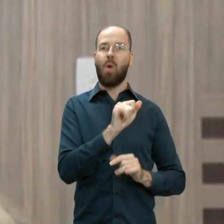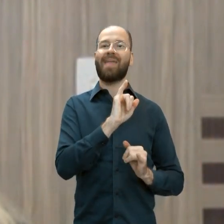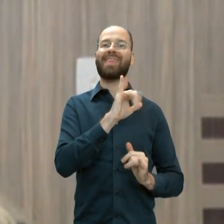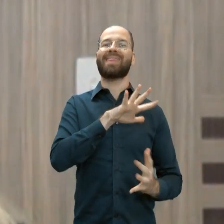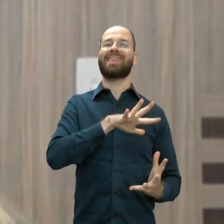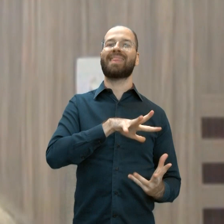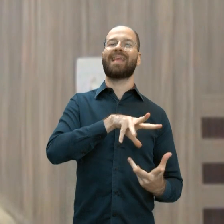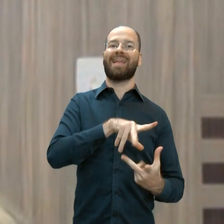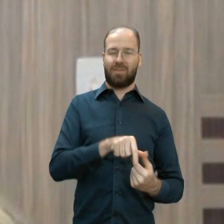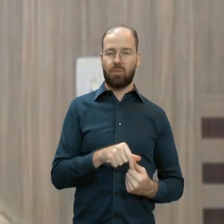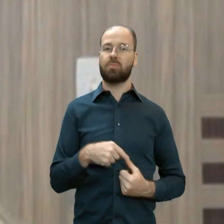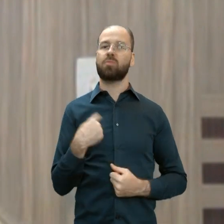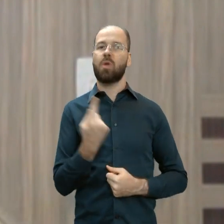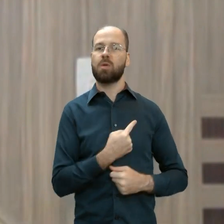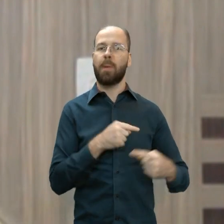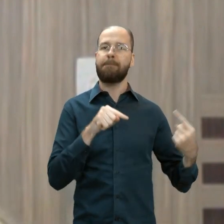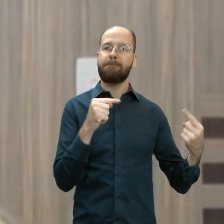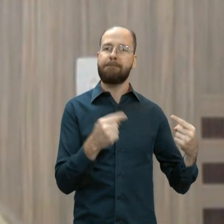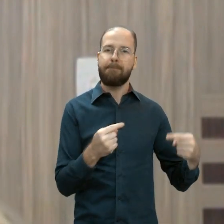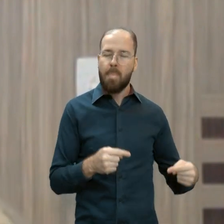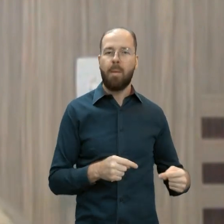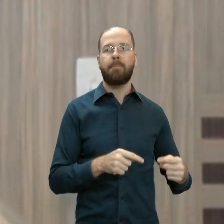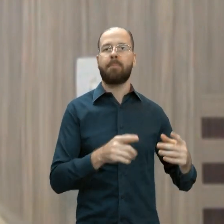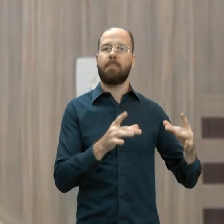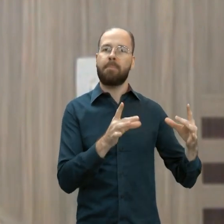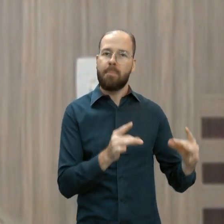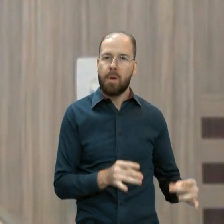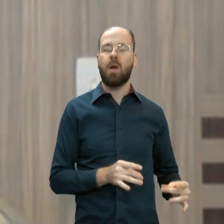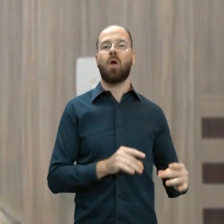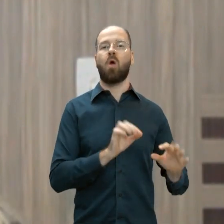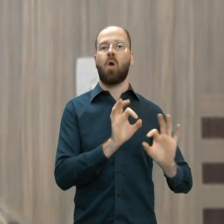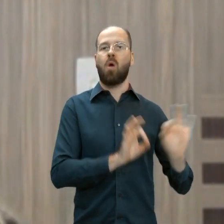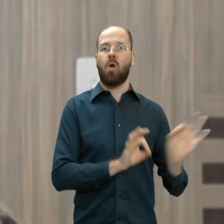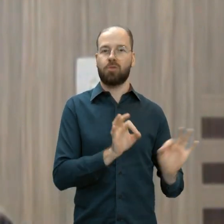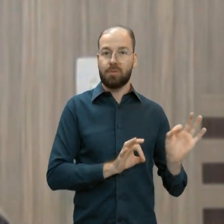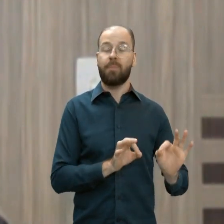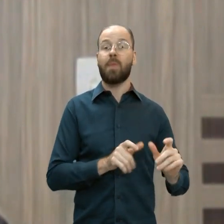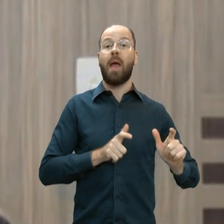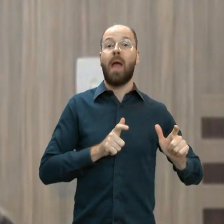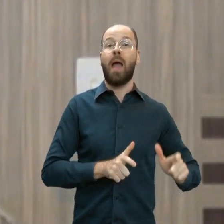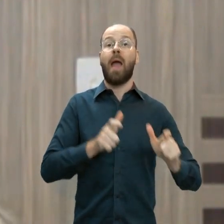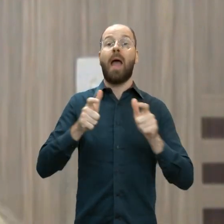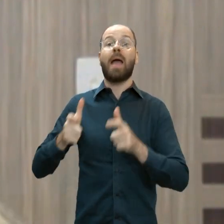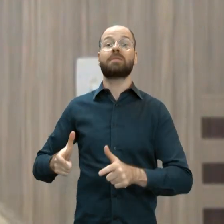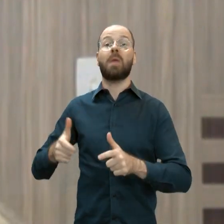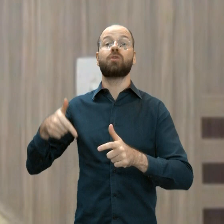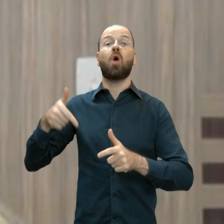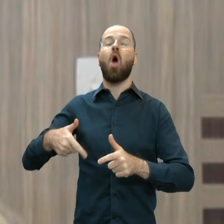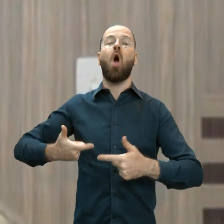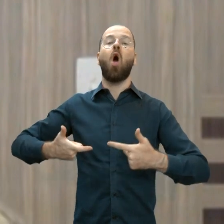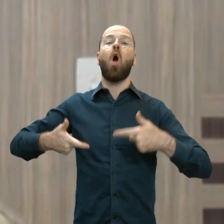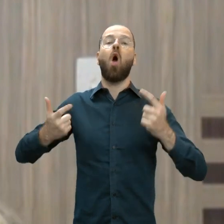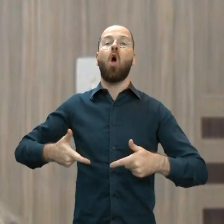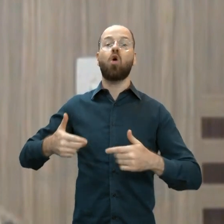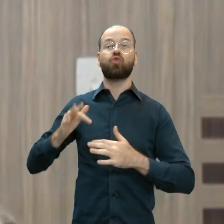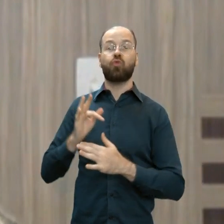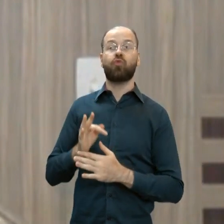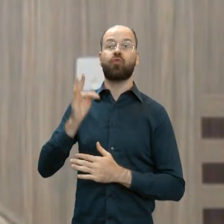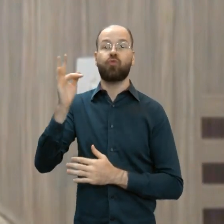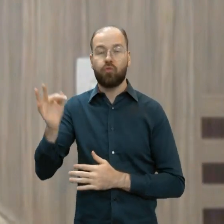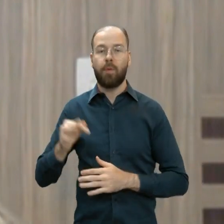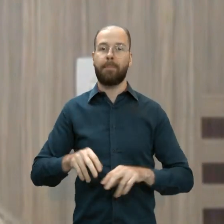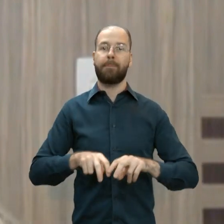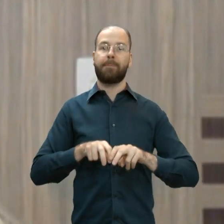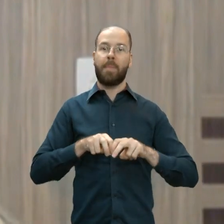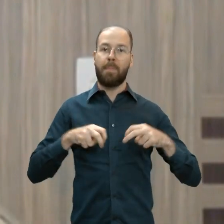fomos finalizar a organização dos espaços onde acontecerão as